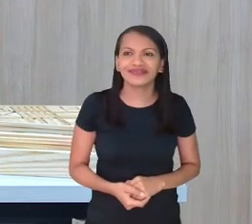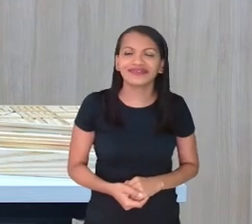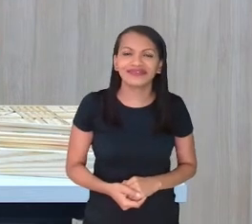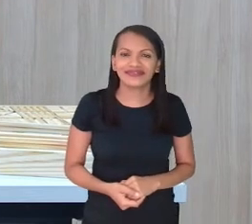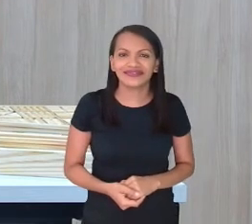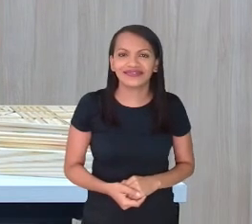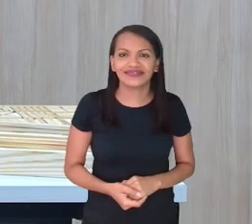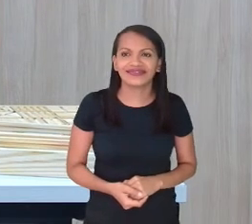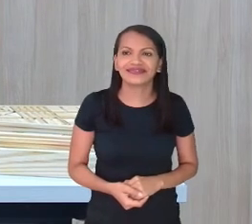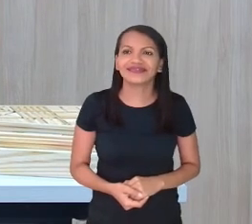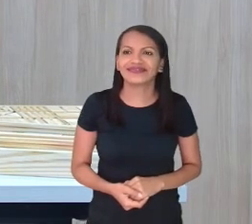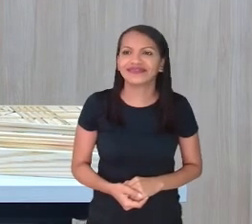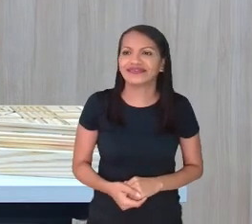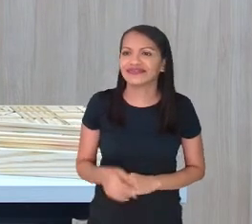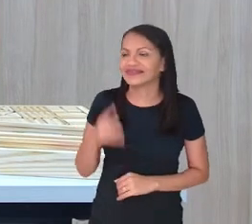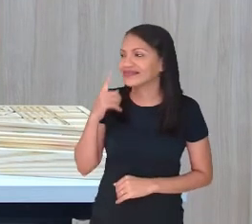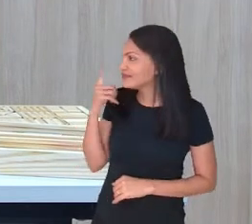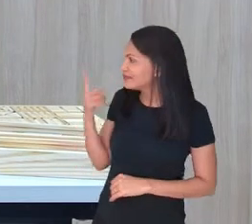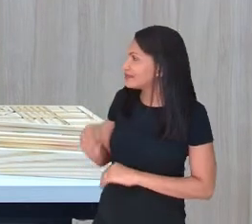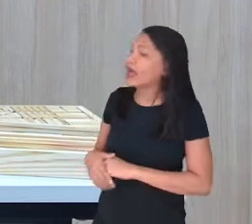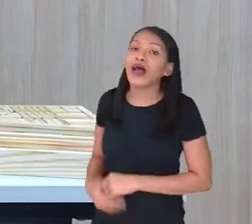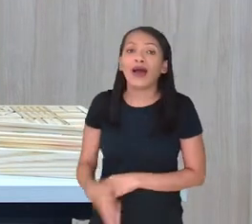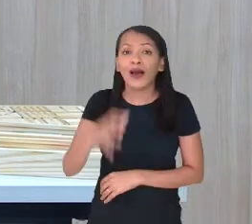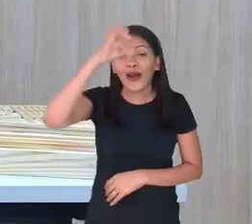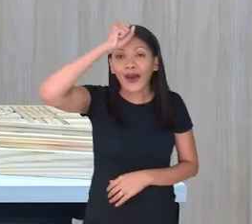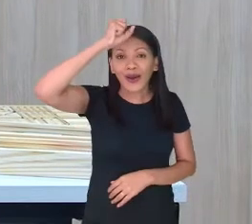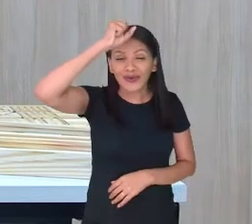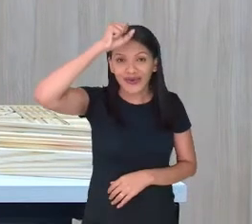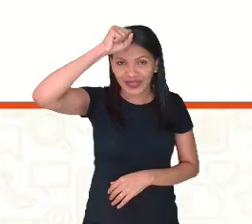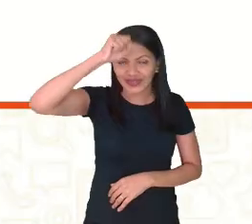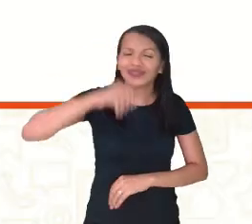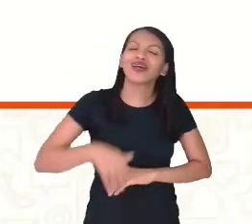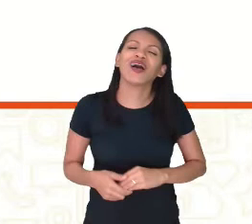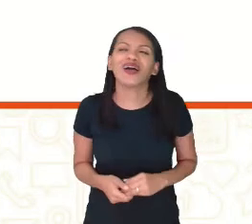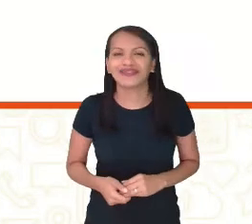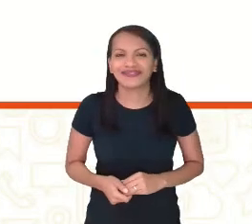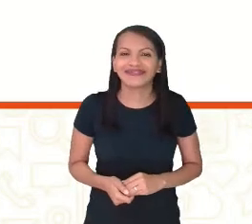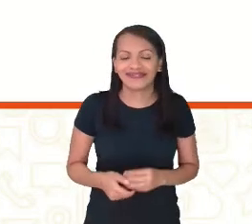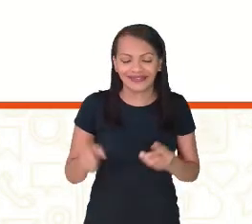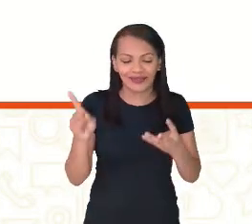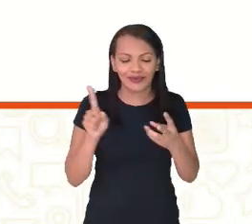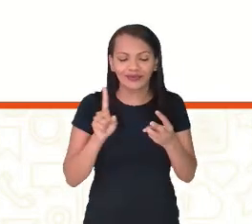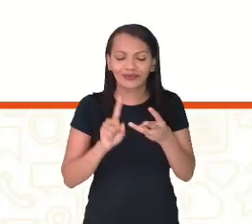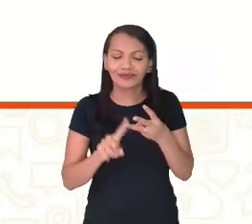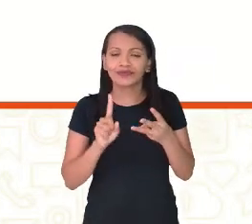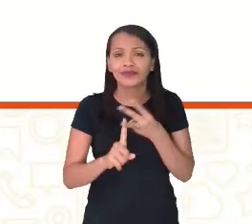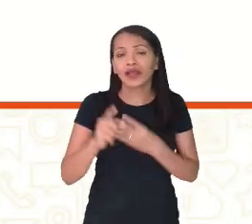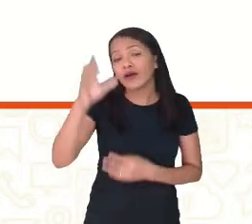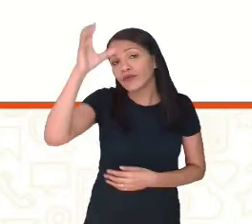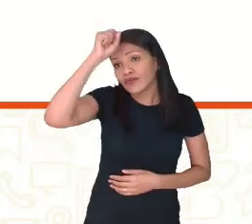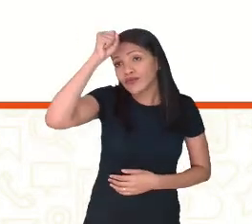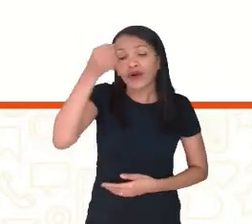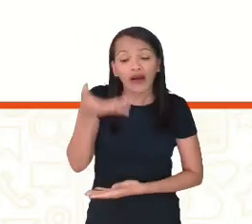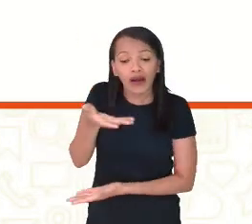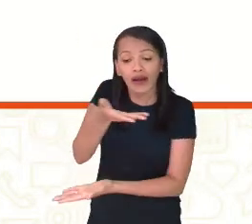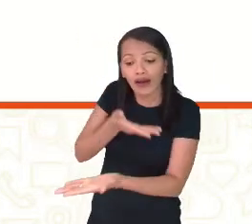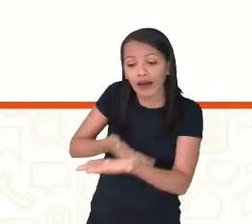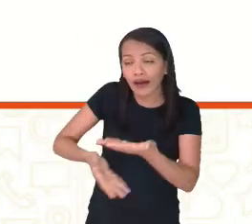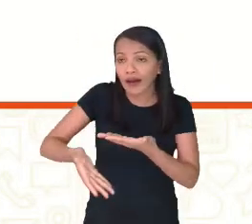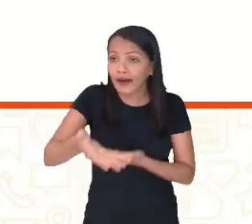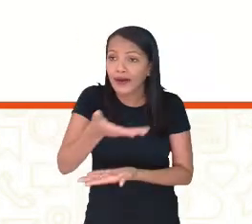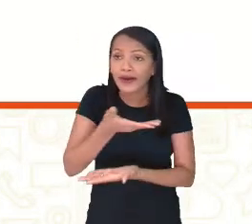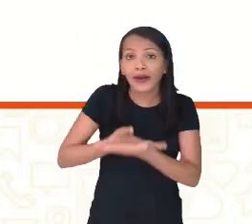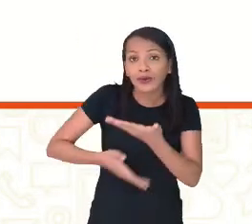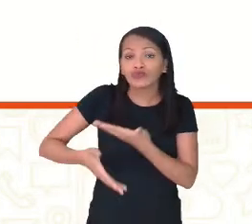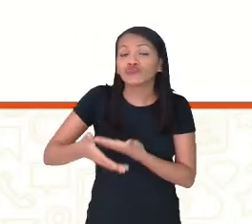Volta, só mais um. Aprendizagem, isso. A aprendizagem é o resultado da interação entre as